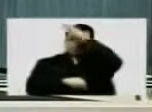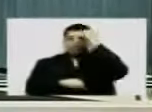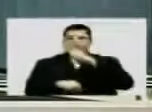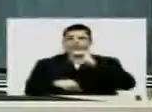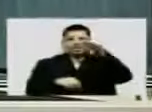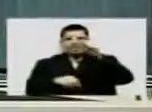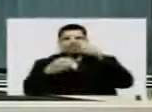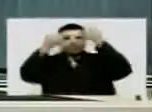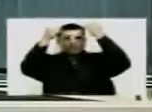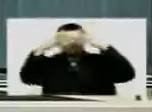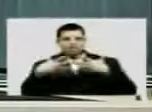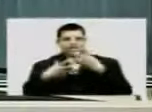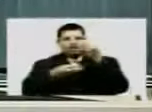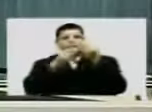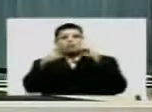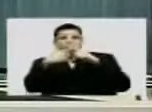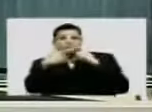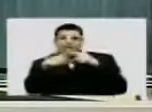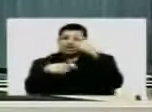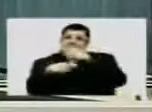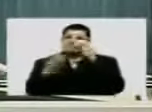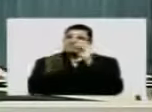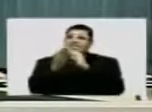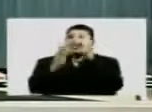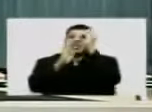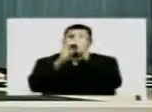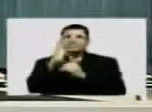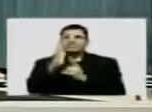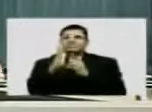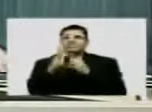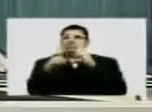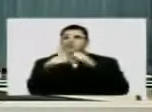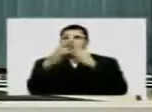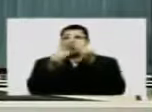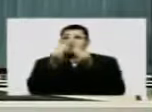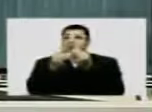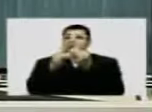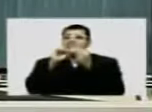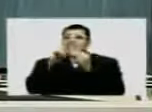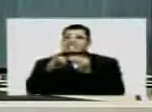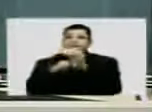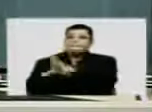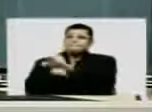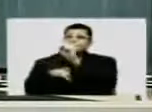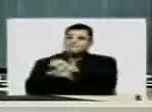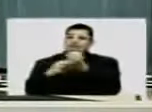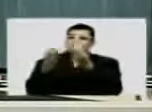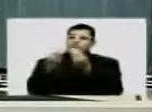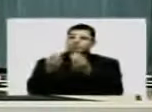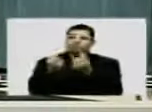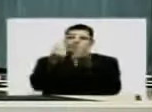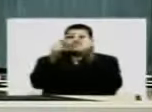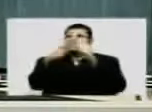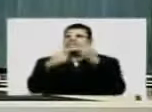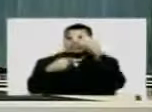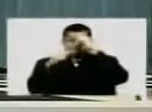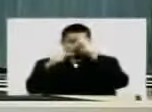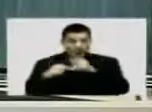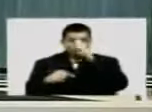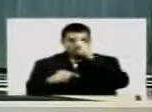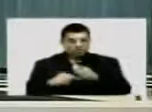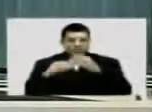Amazonas deve explicações. Como que arrecada tanto e não cumpre os